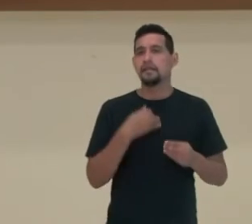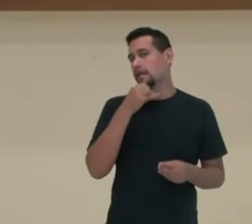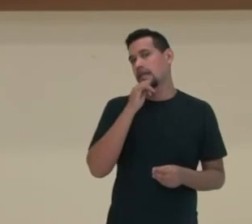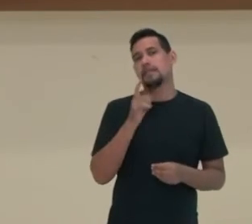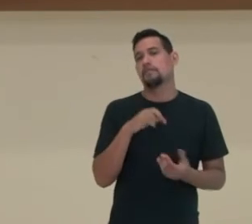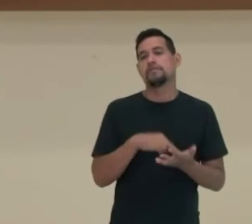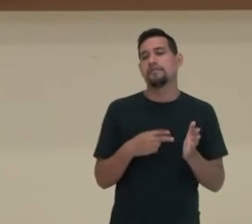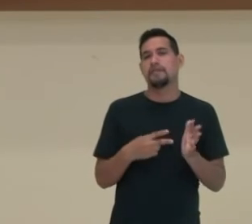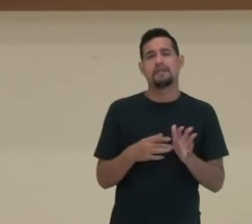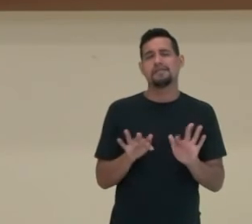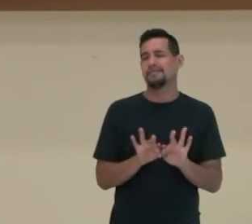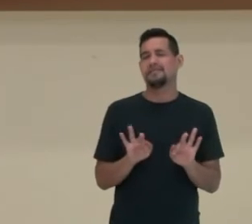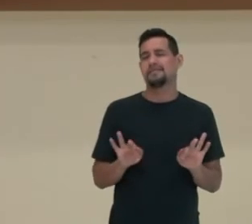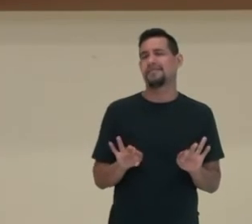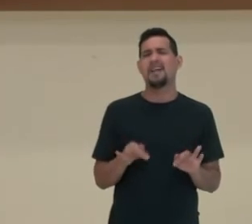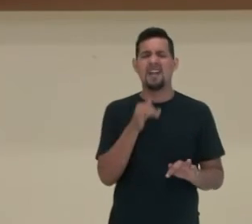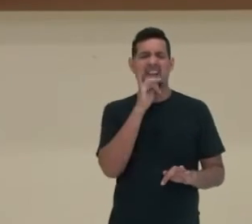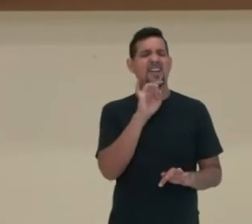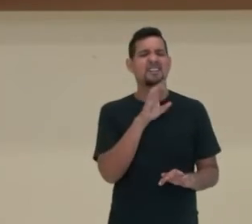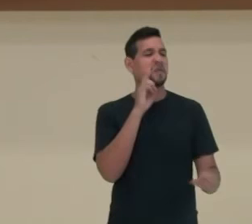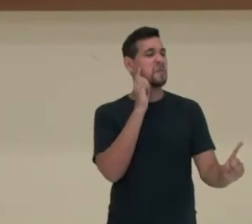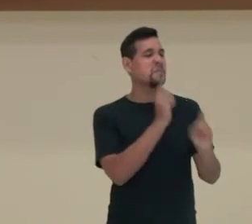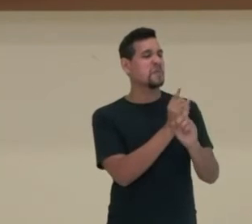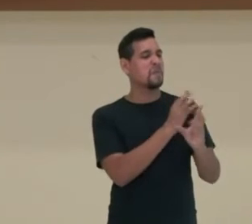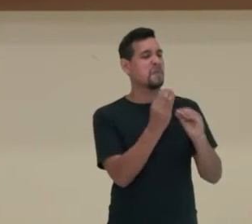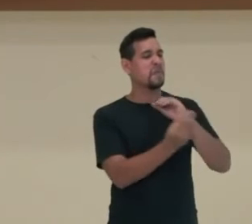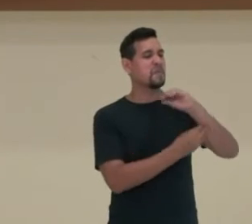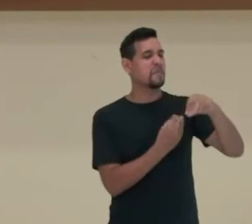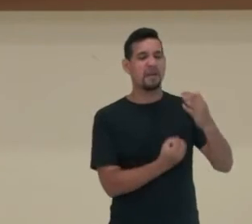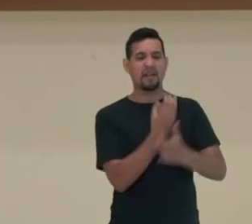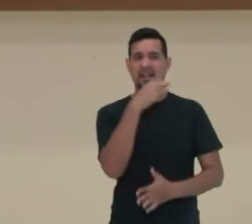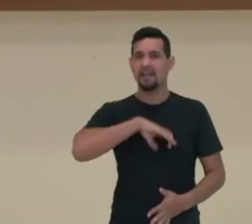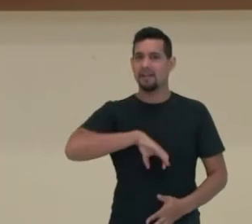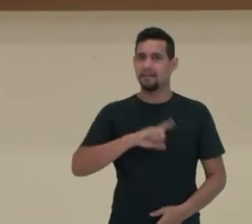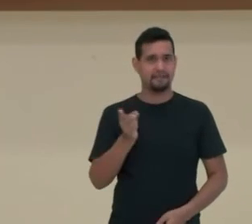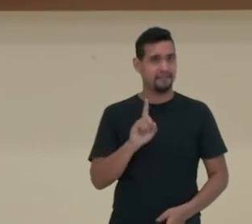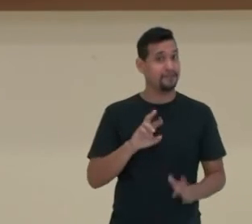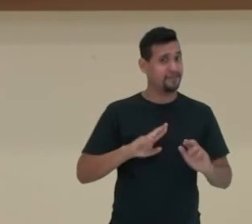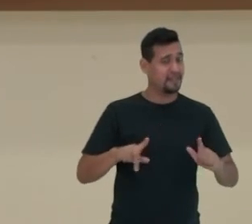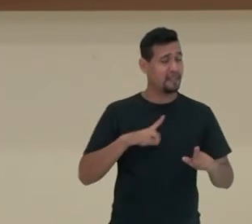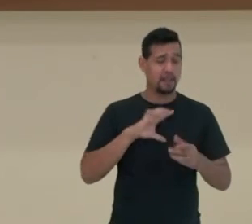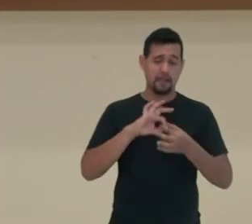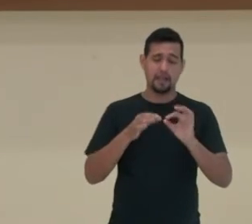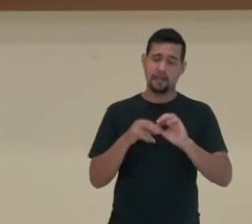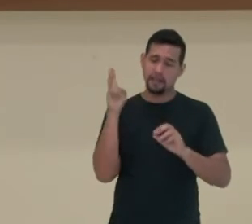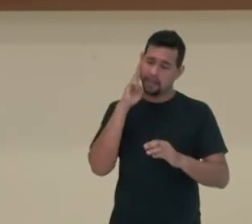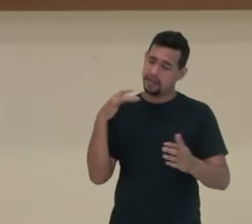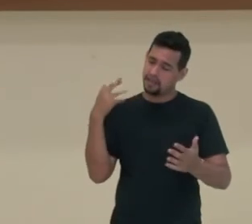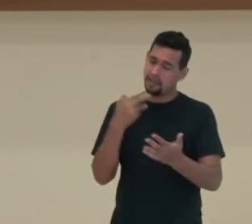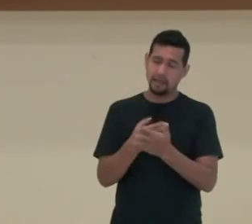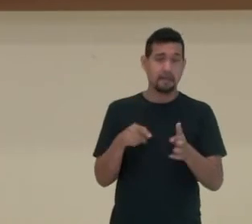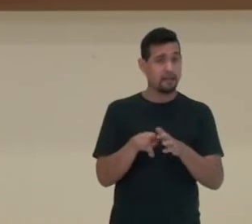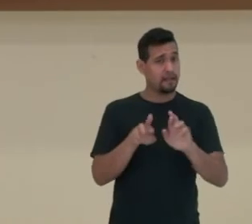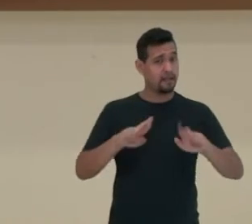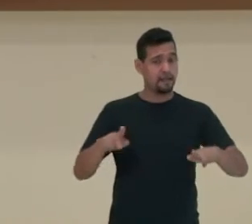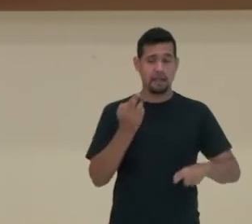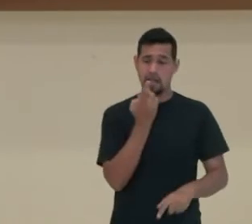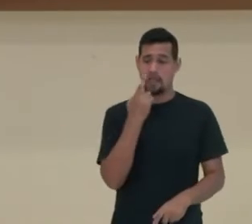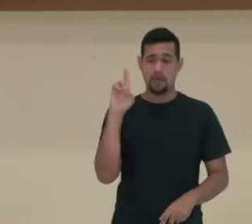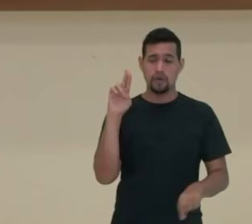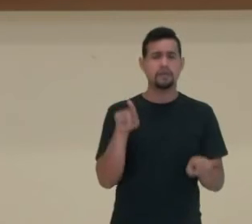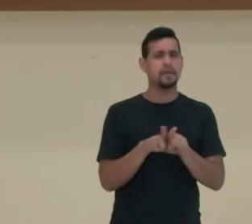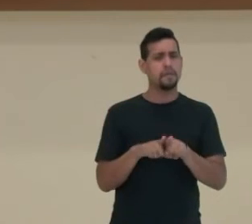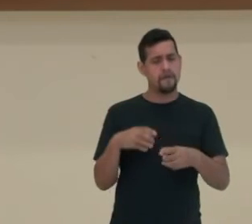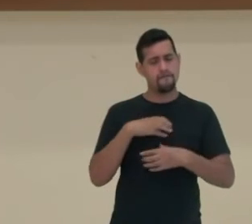é de uma maneira tão simples assim, né? Só encontrou com outro povo e nasceu o português. Não, não é assim. Tem todo um contexto histórico, religioso,